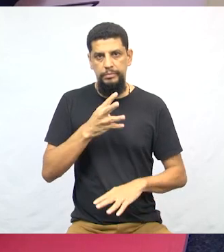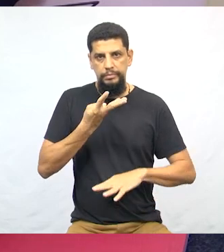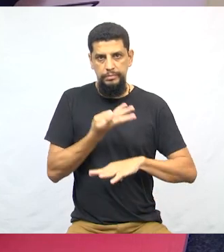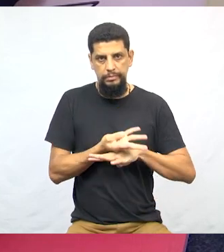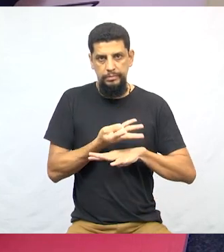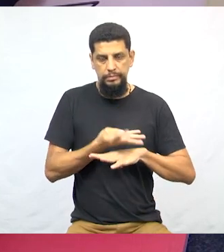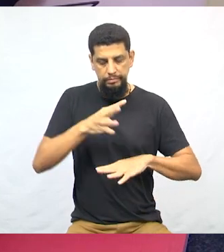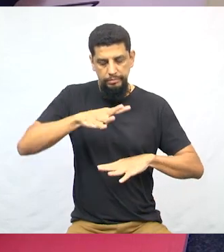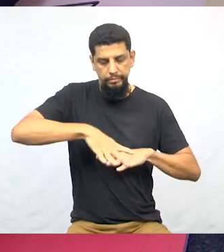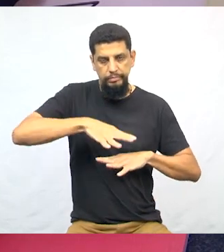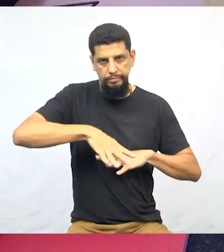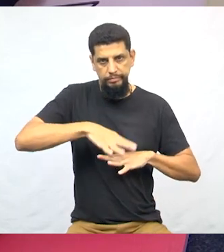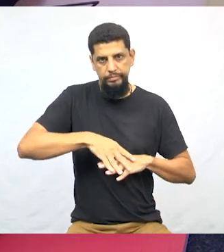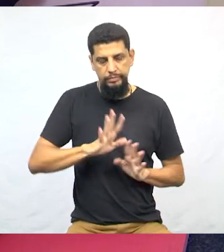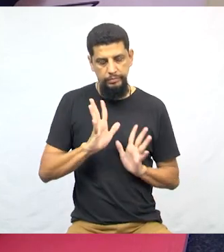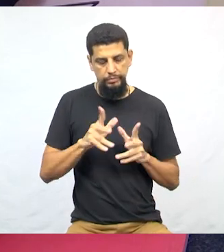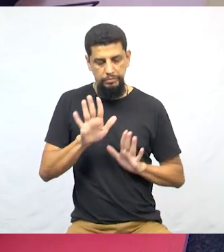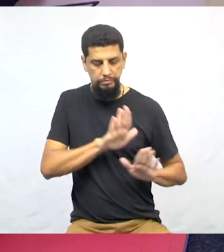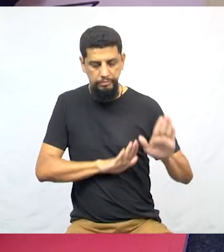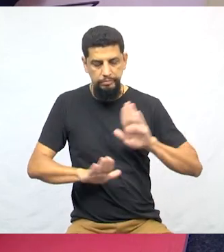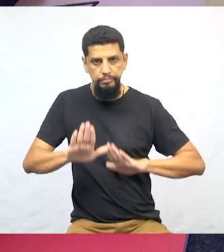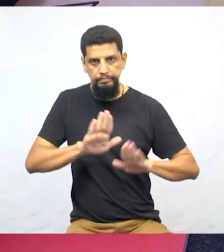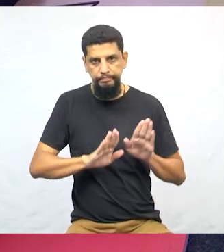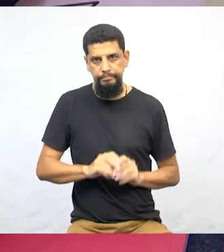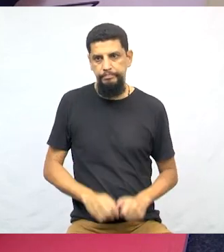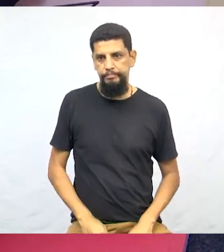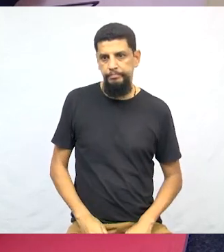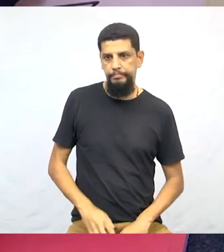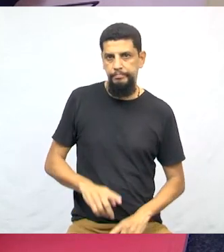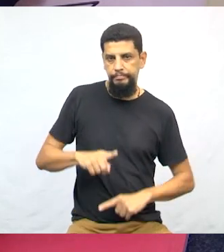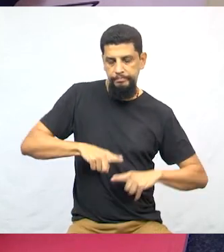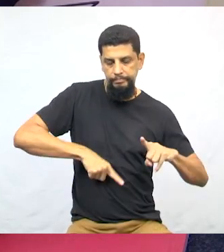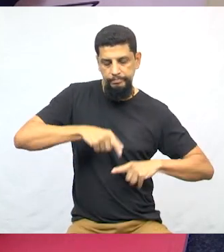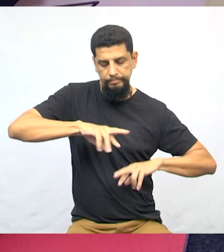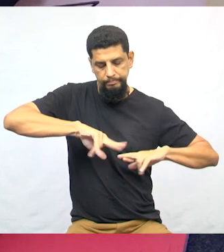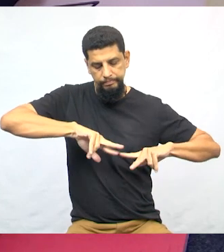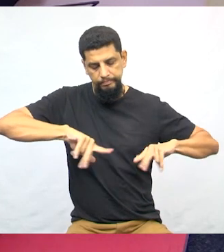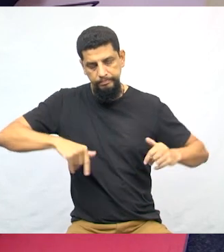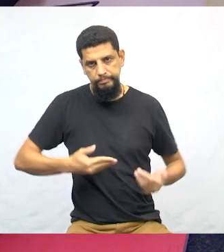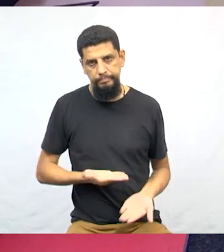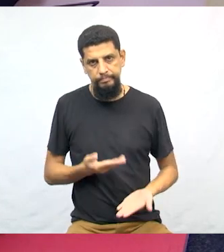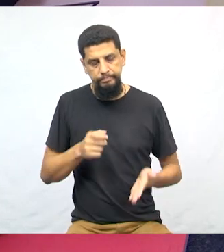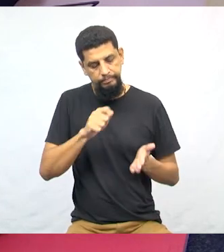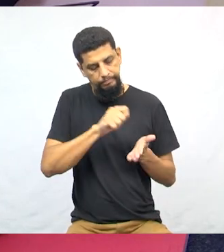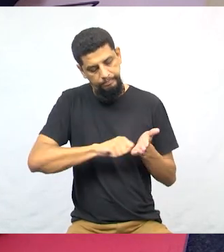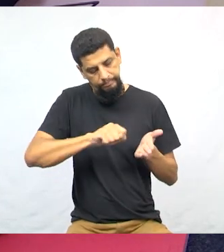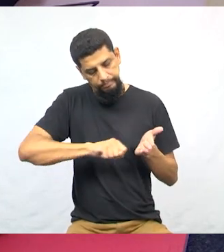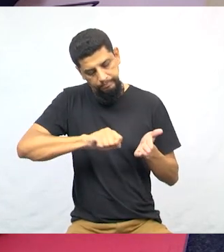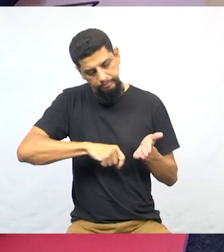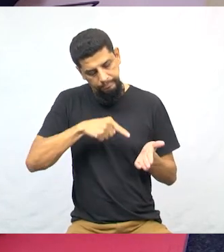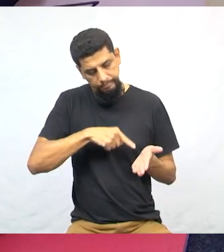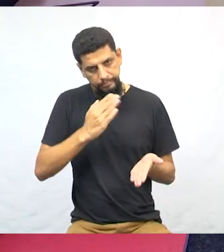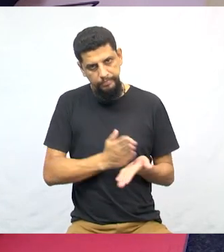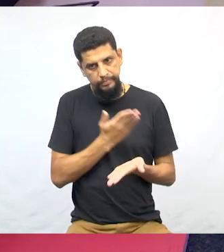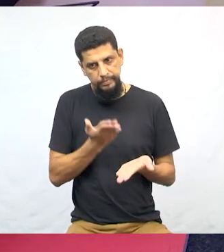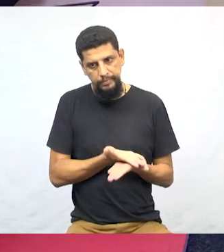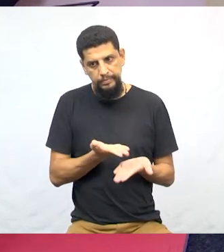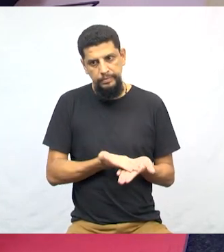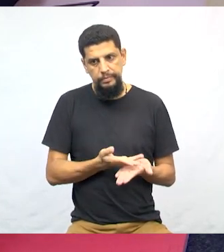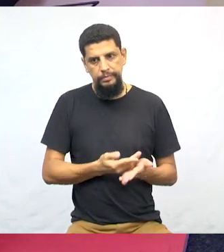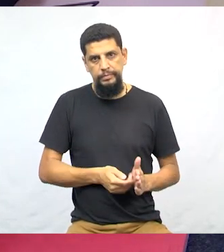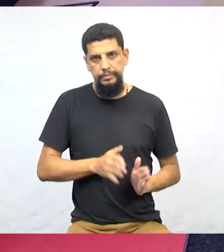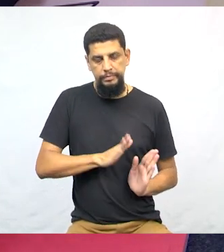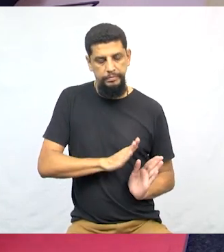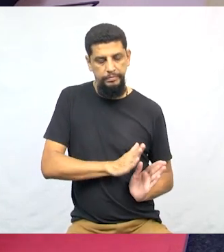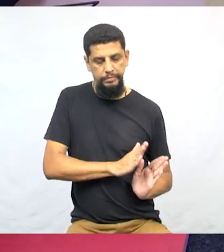5, matemática. Com tudo preparado, não é, professora Suzy? Materiais, a data escrita no caderno. Agora